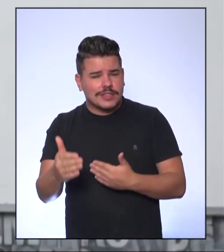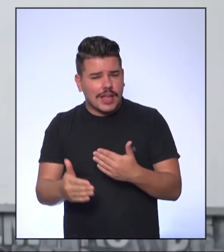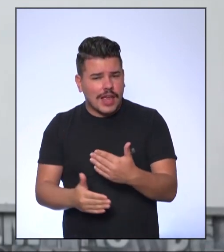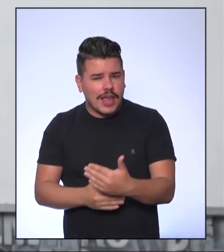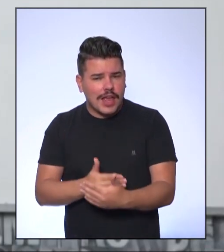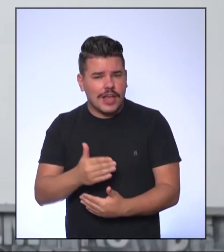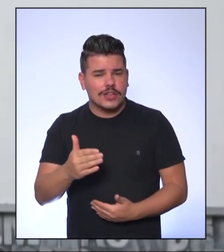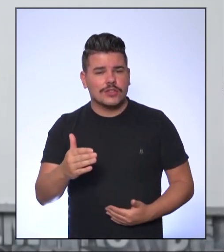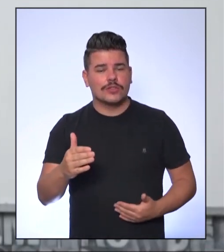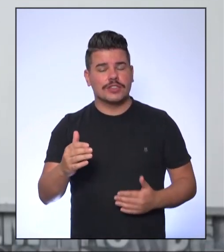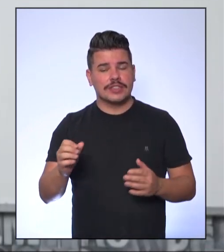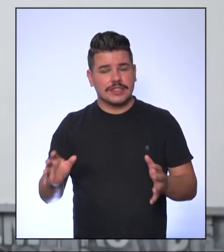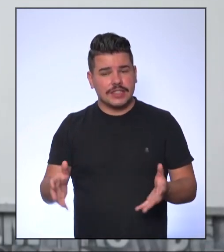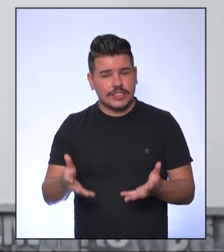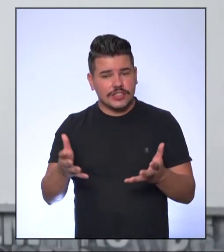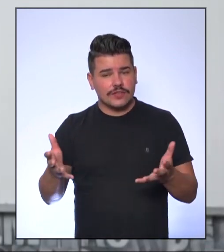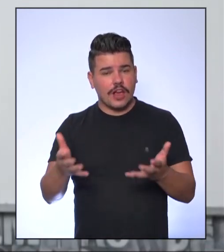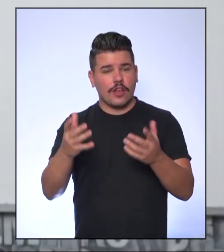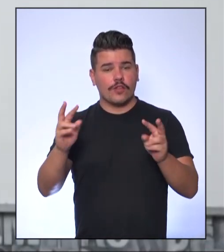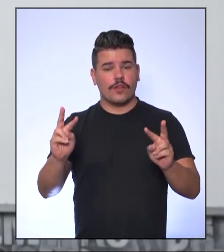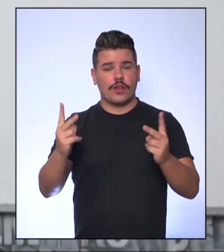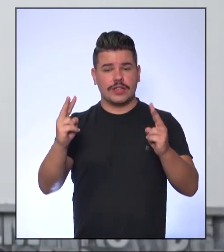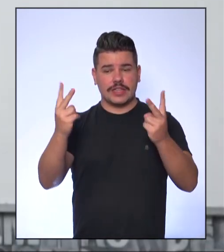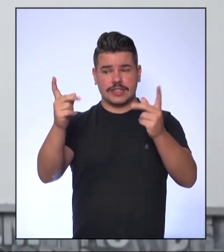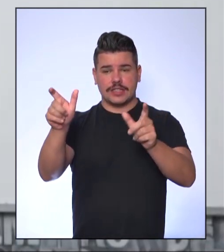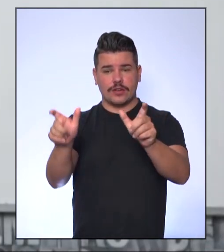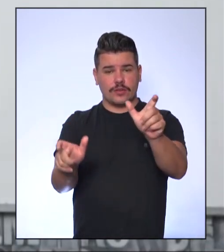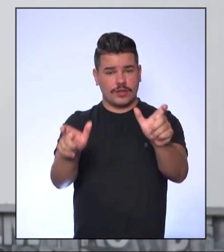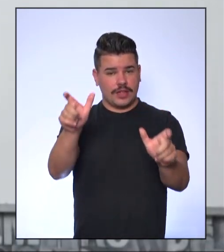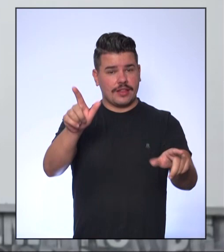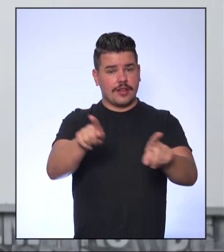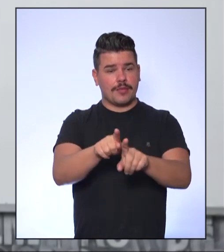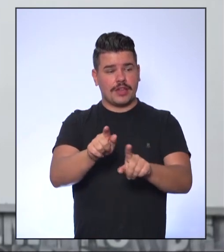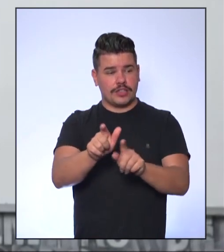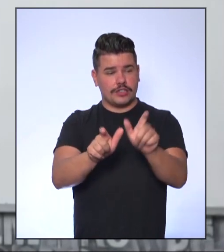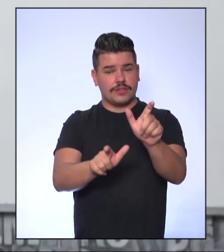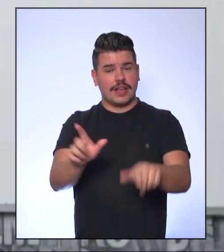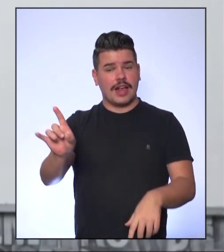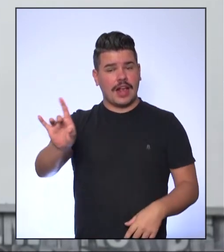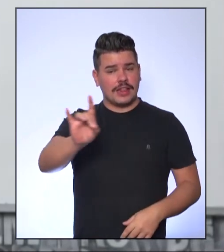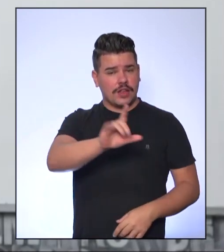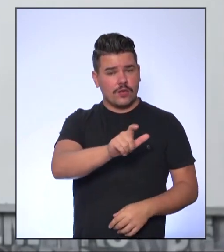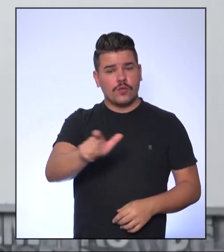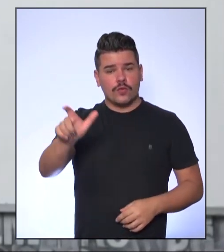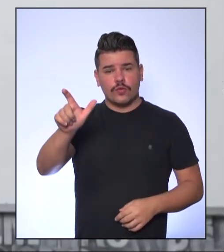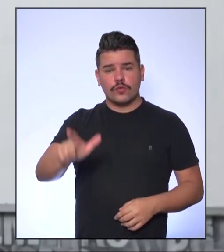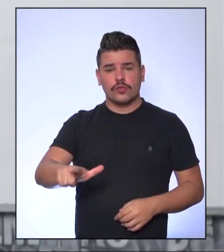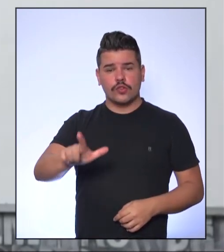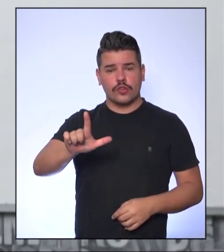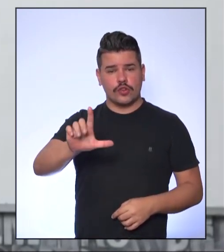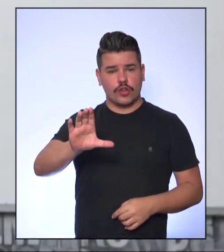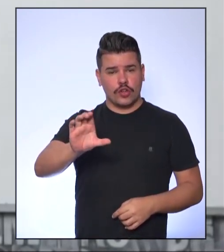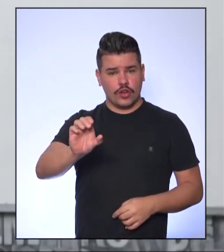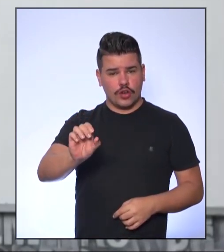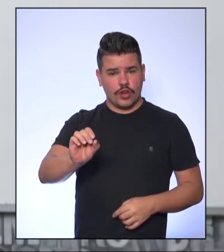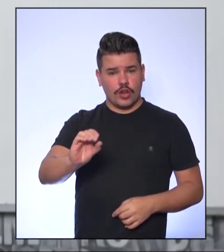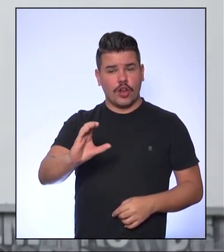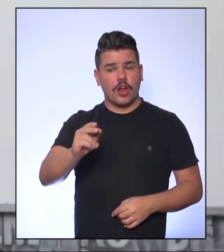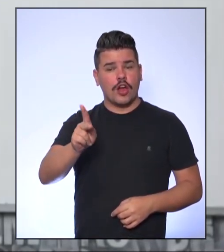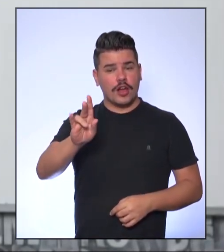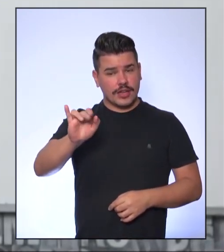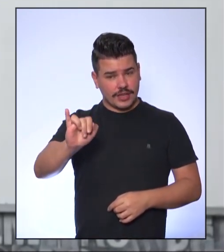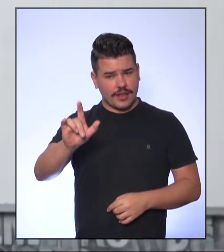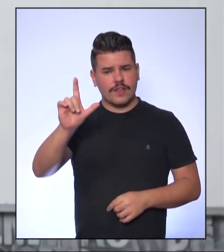de valorização da propriedade e do indivíduo. Locke vai lutar pelo indivíduo, vai lutar pela